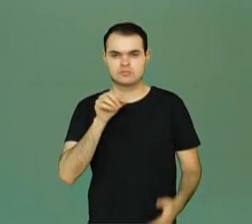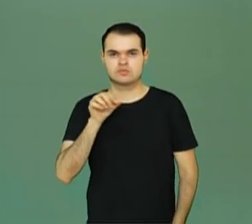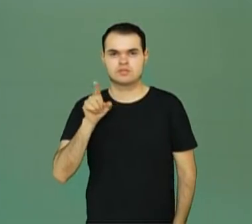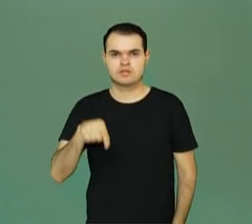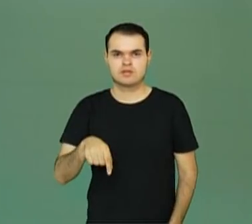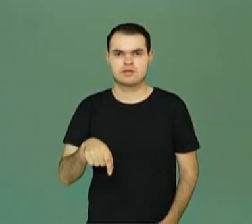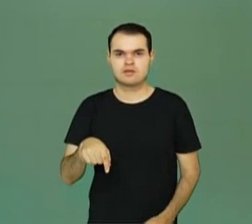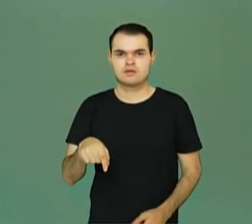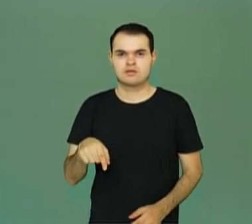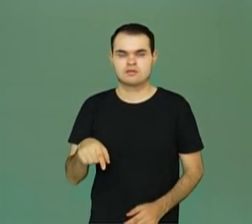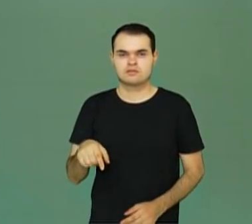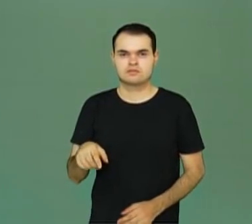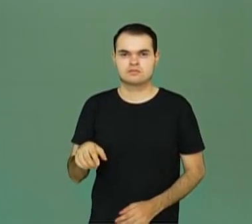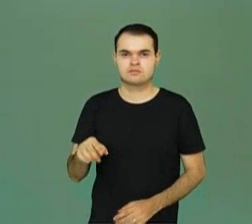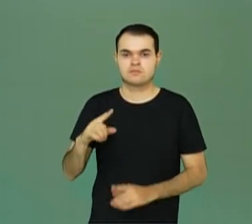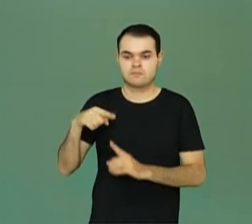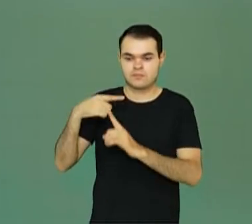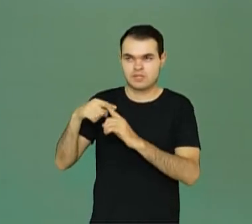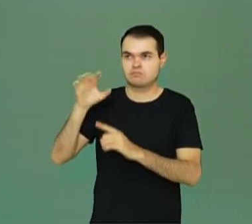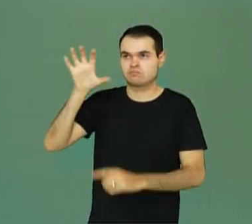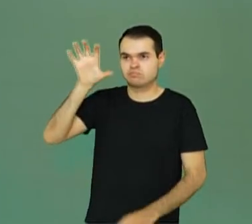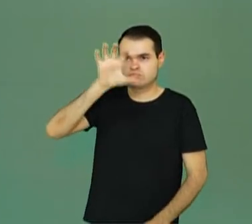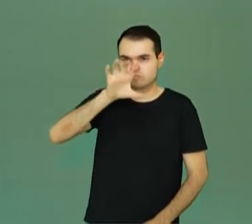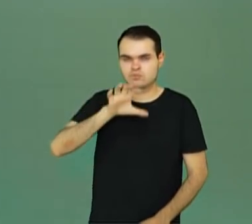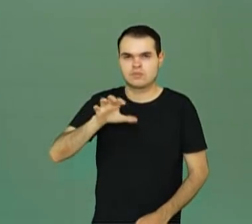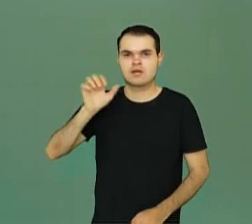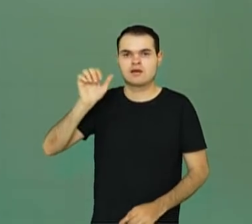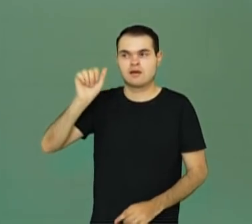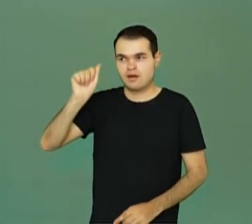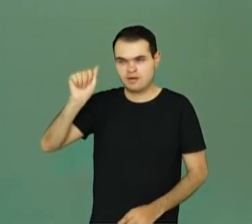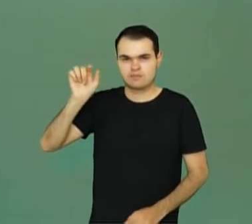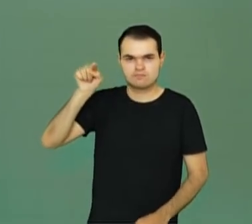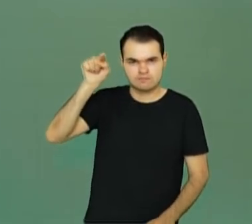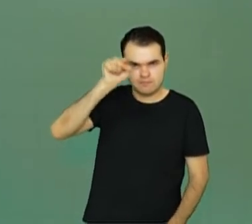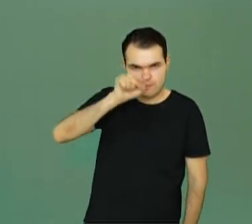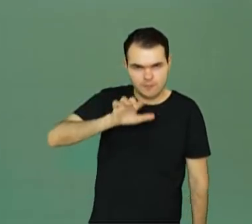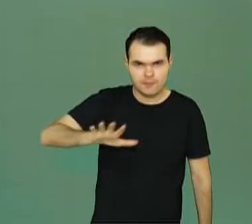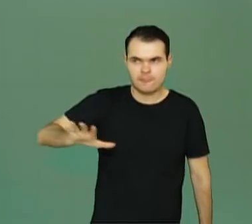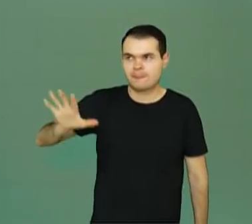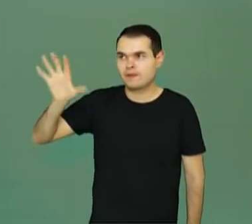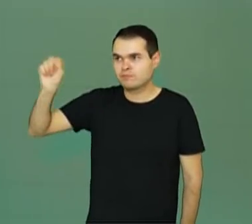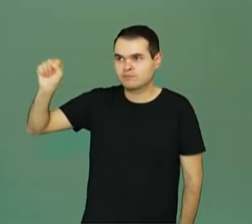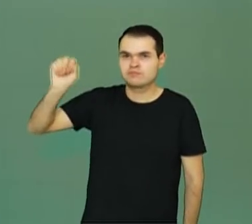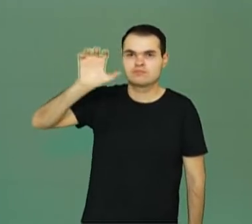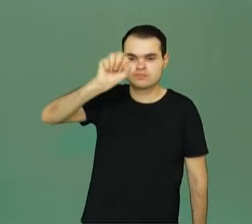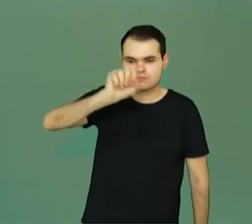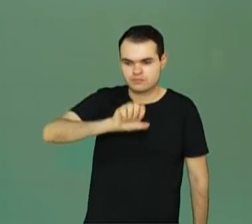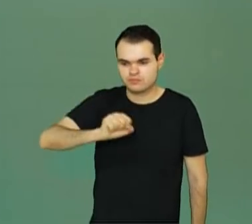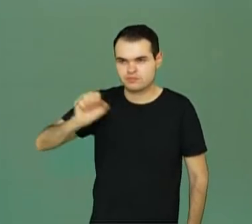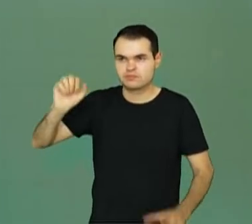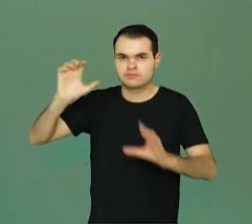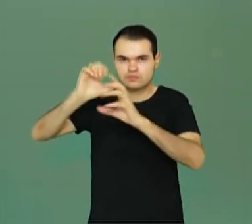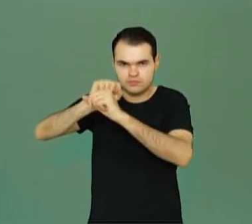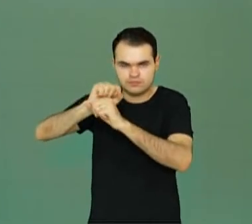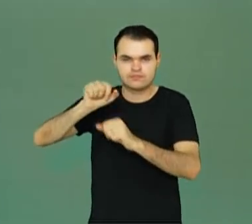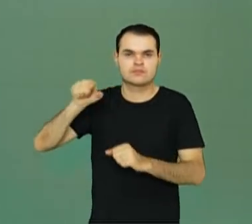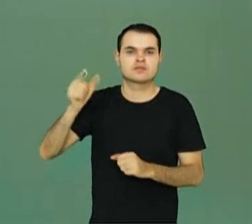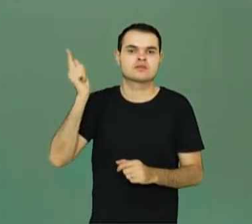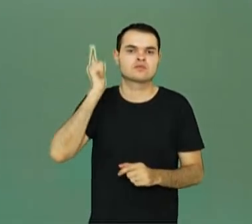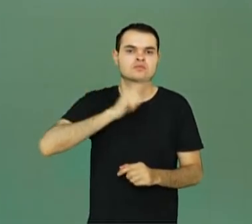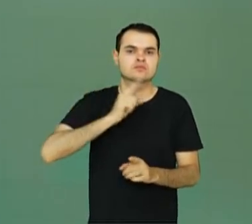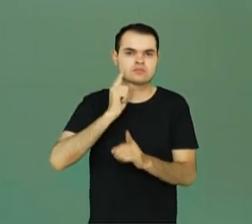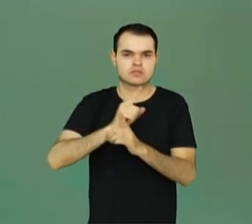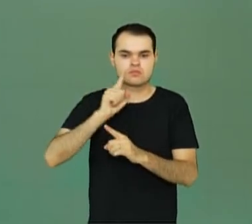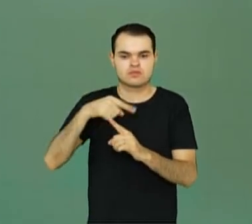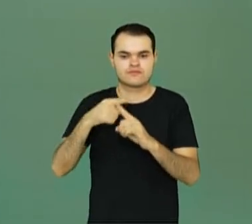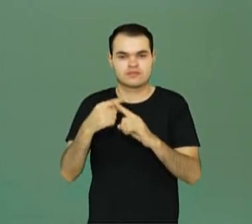mais a área desse triângulo, mais a área desse, mais a área desse. É claro, você calculando ele uma vez, você multiplica por